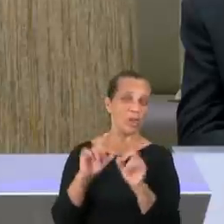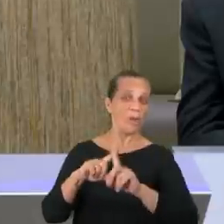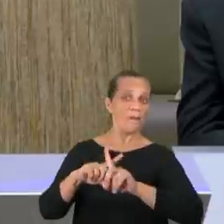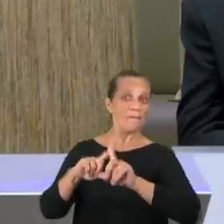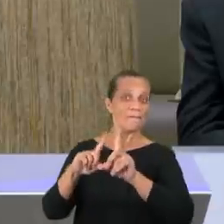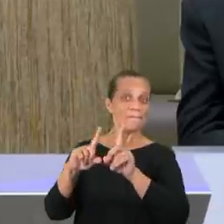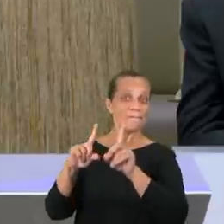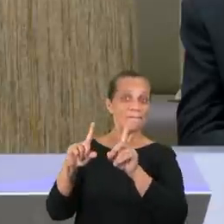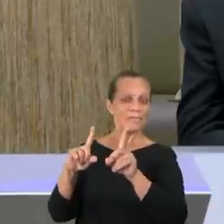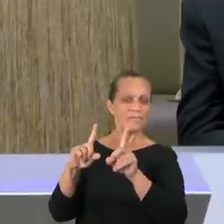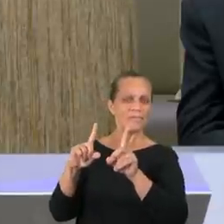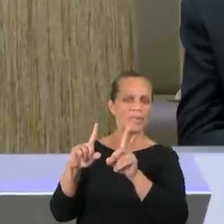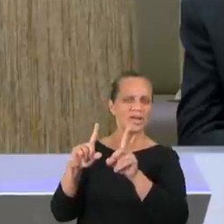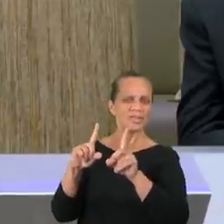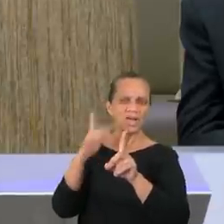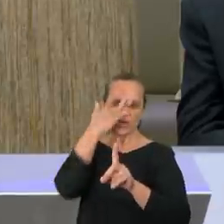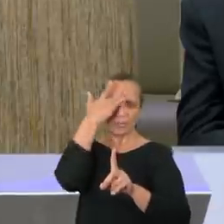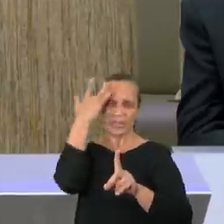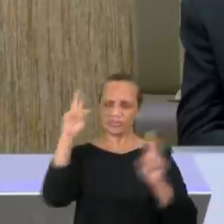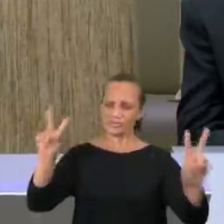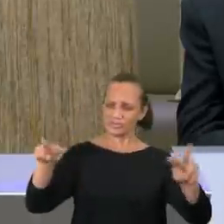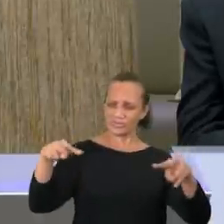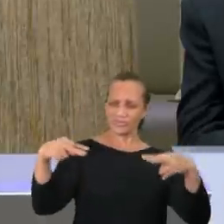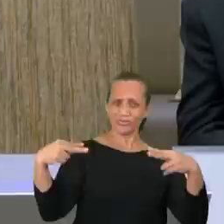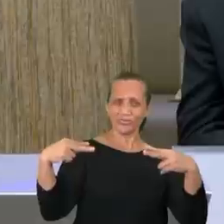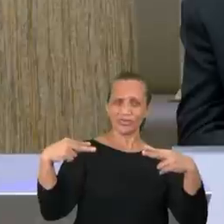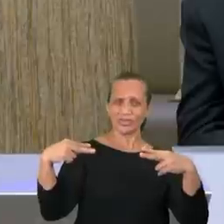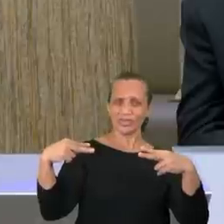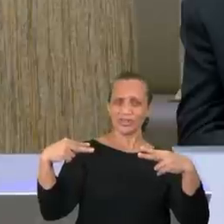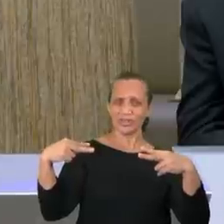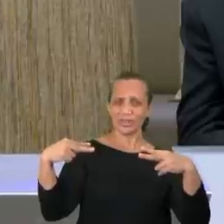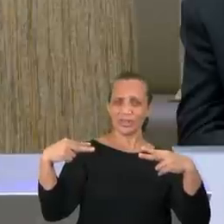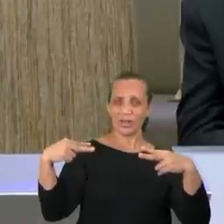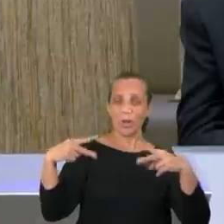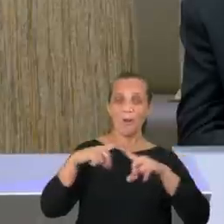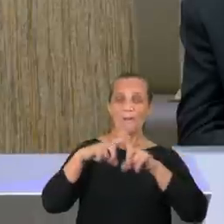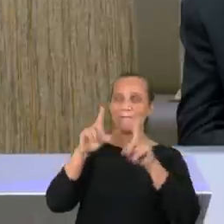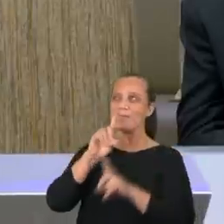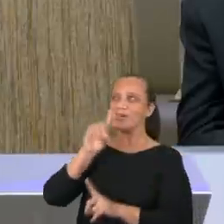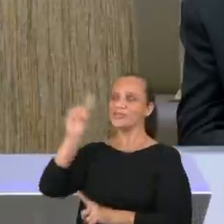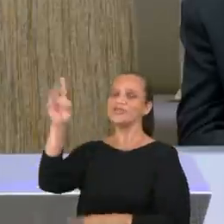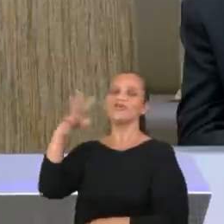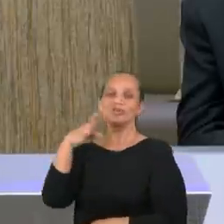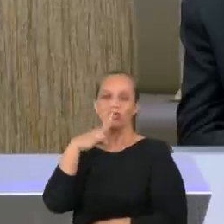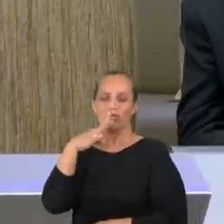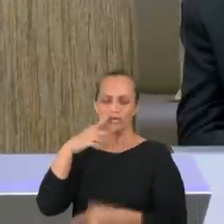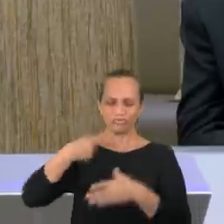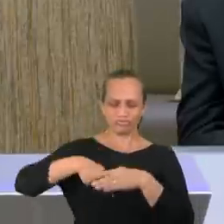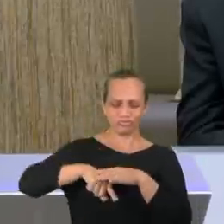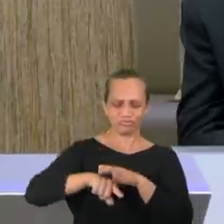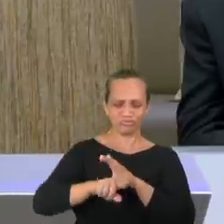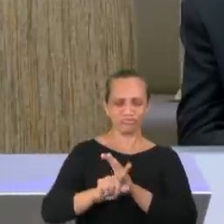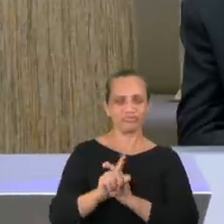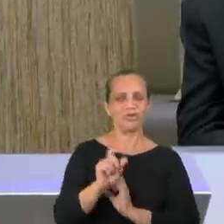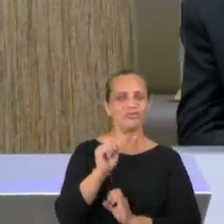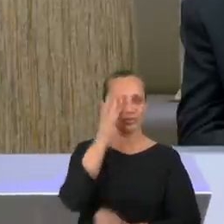Só quem vê o lado externo são as pessoas. Deus, ele vê o lado externo e também vê o lado.